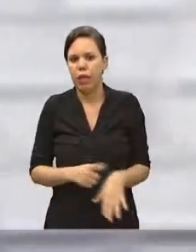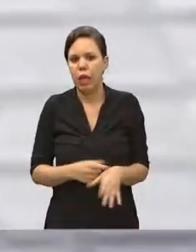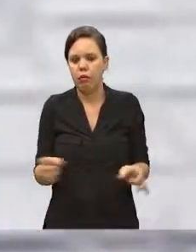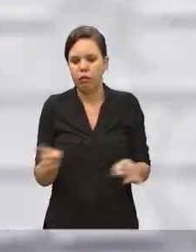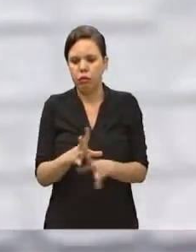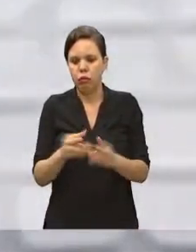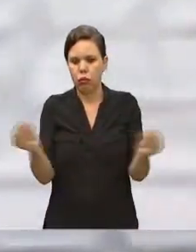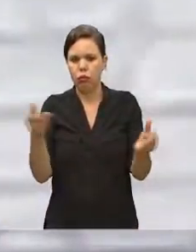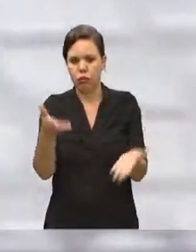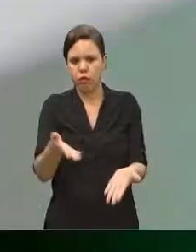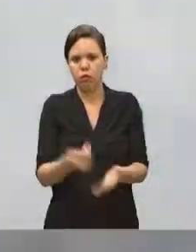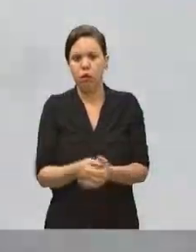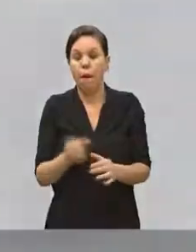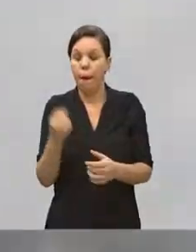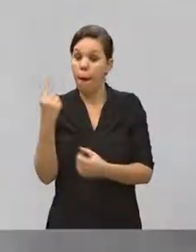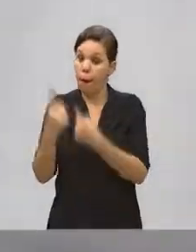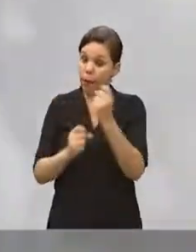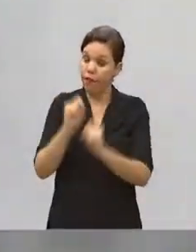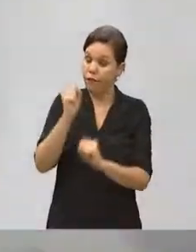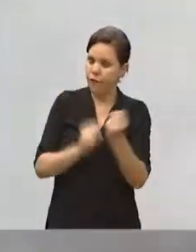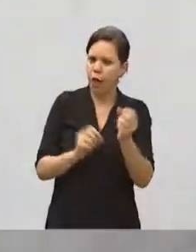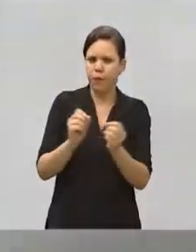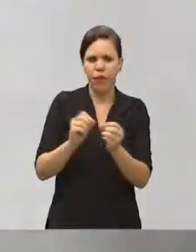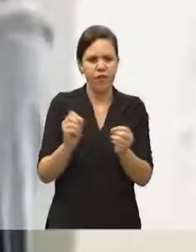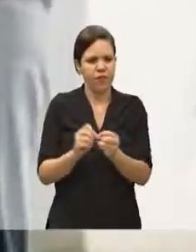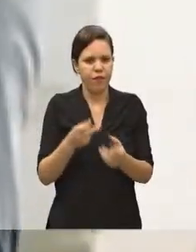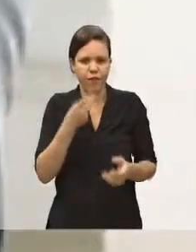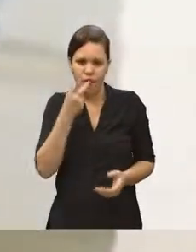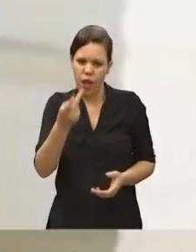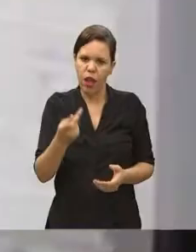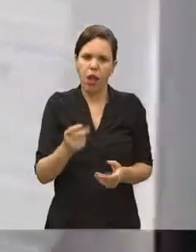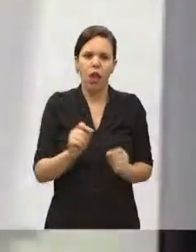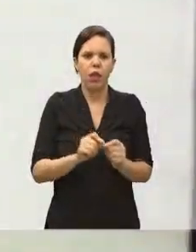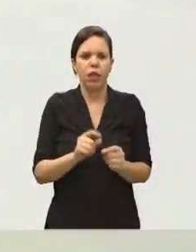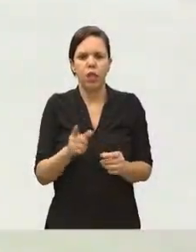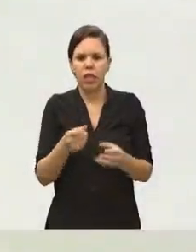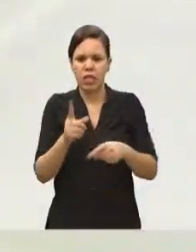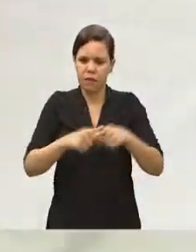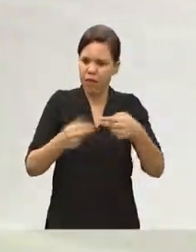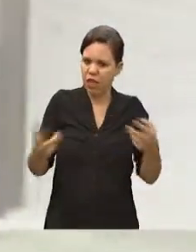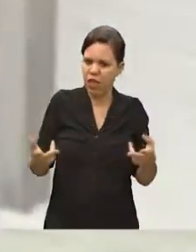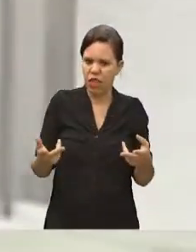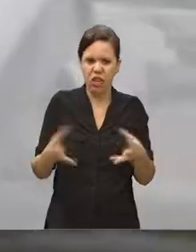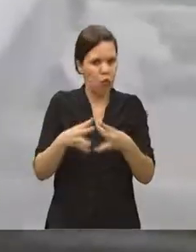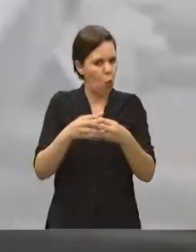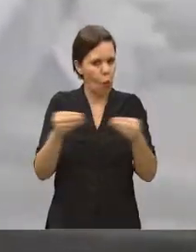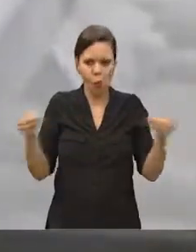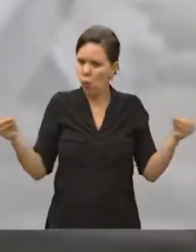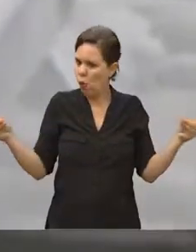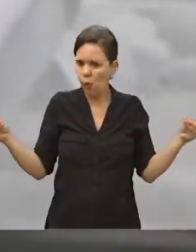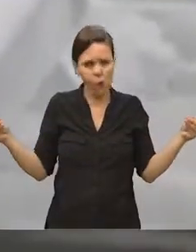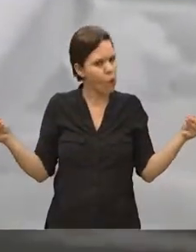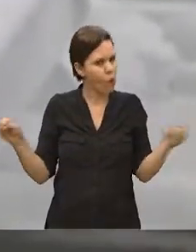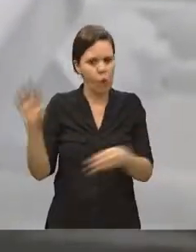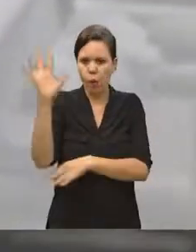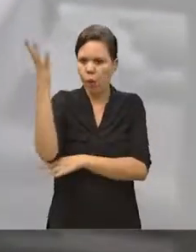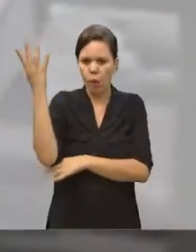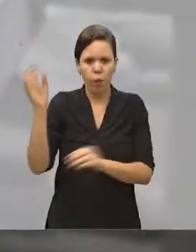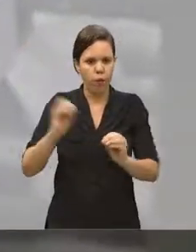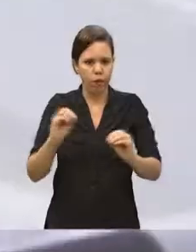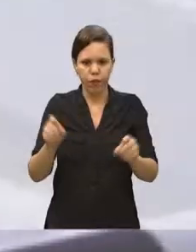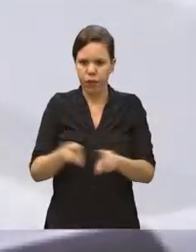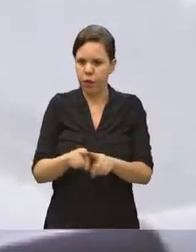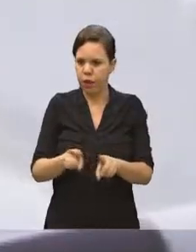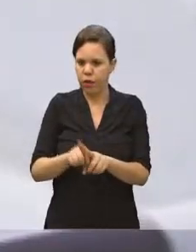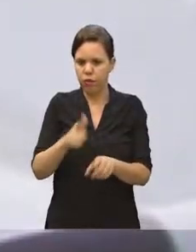fabricantes indicam que o material não é biodegradável, não se desintegra, não desaparece no ambiente e não contém